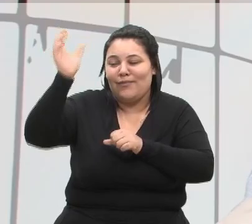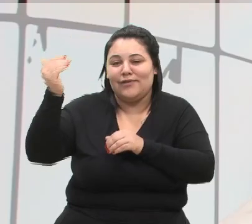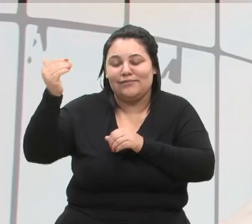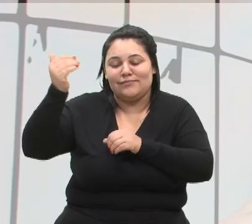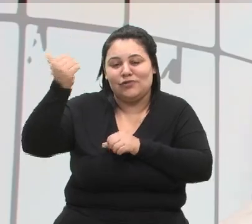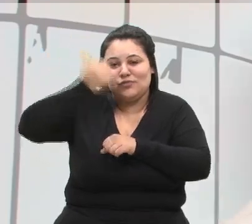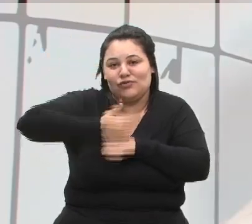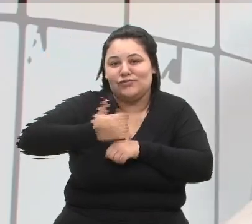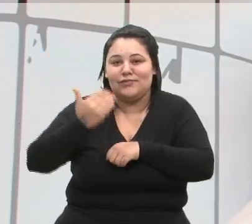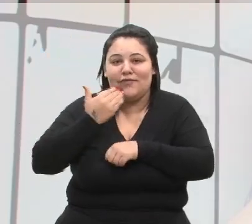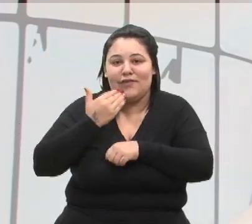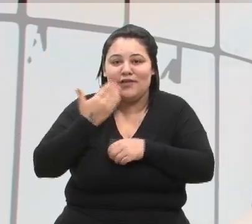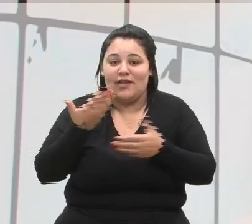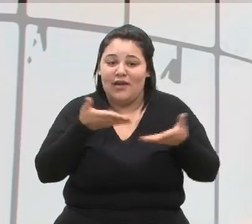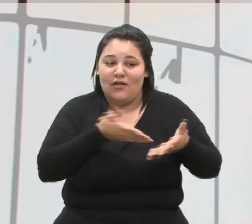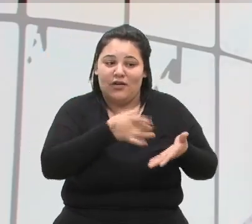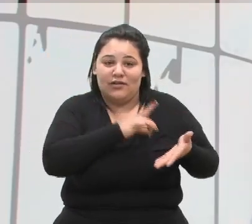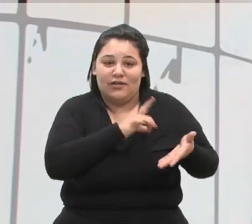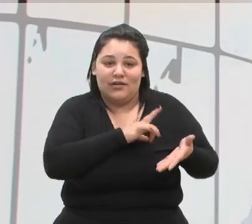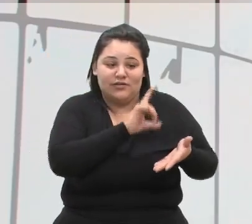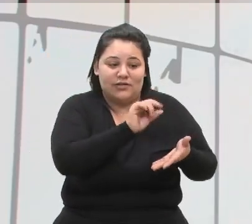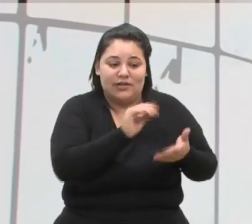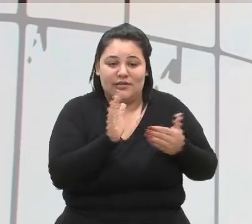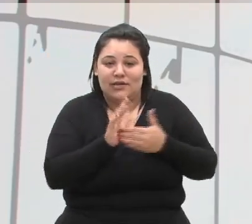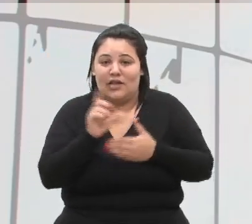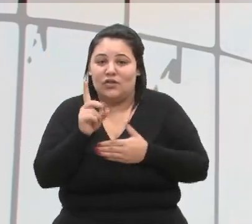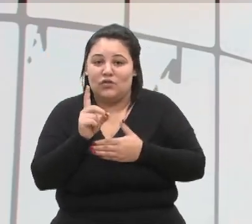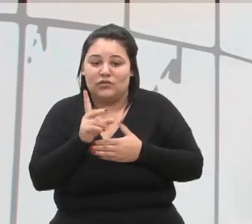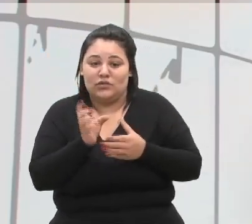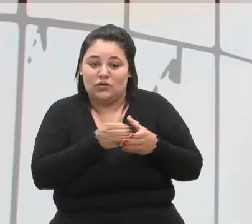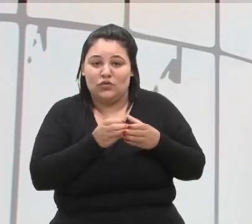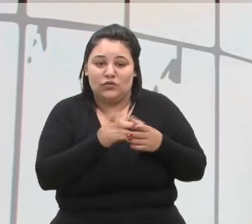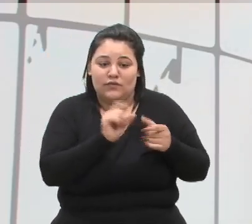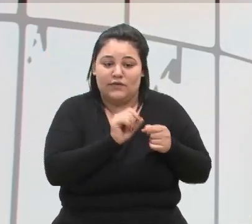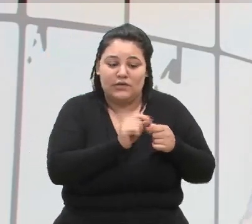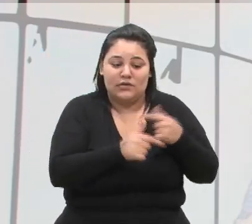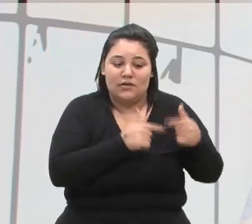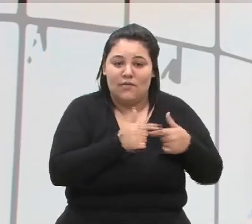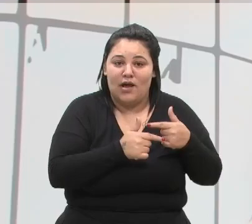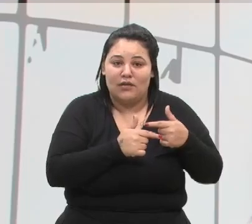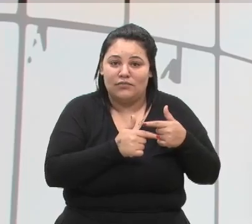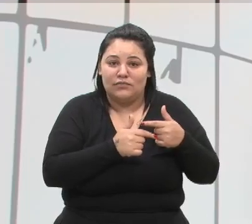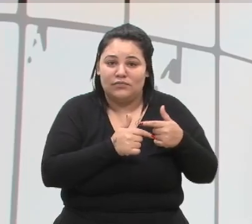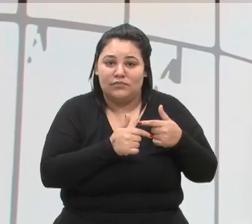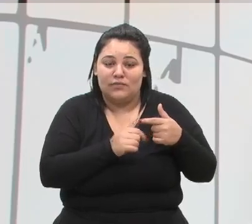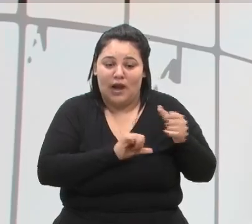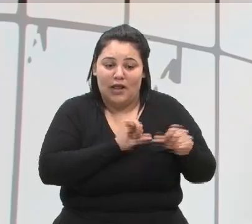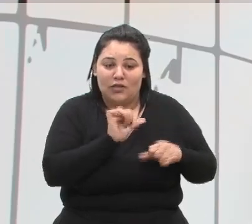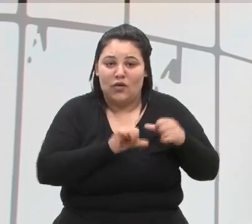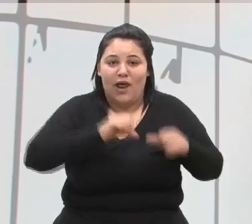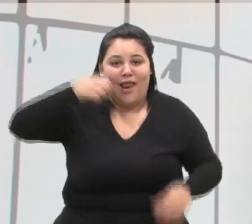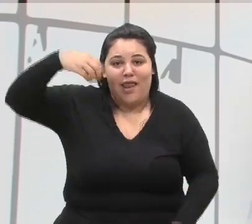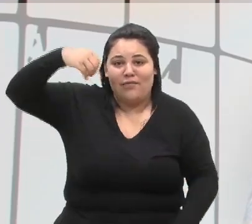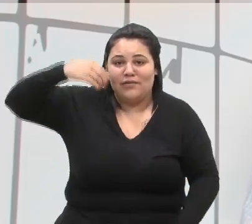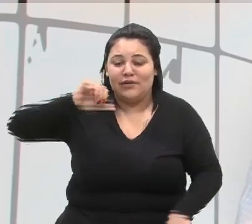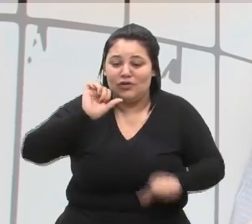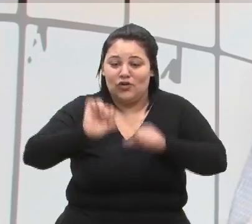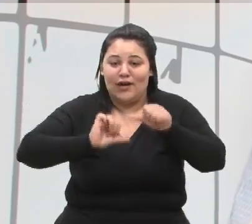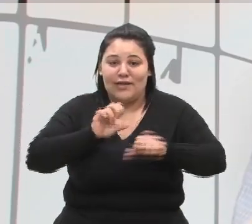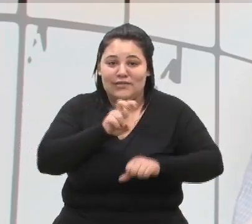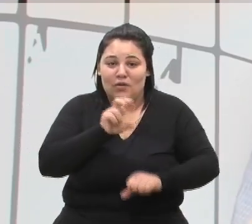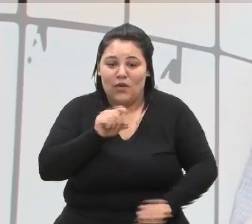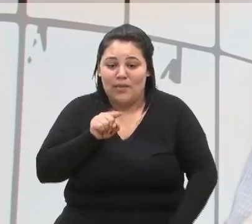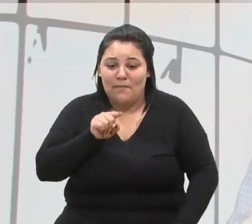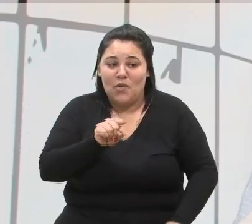torno de 10 a 12 equipes fazendo esse trabalho de troca de lâmpadas e de trocar 50.000 pontos